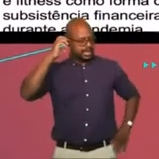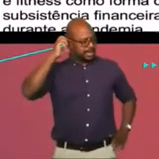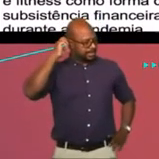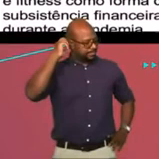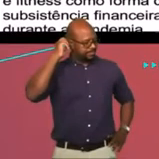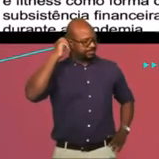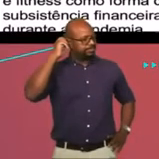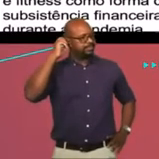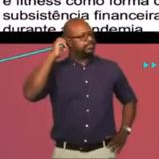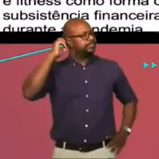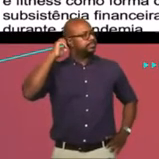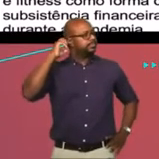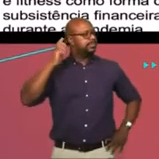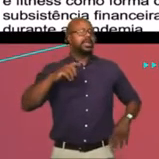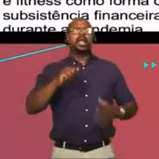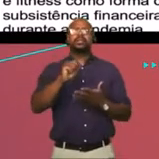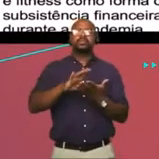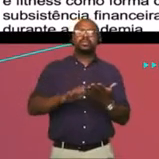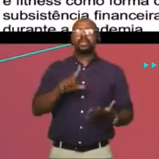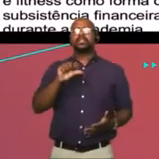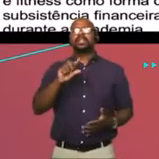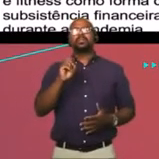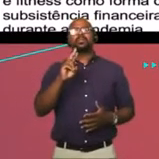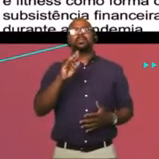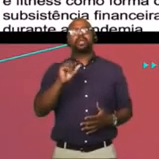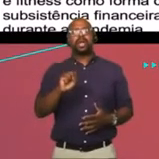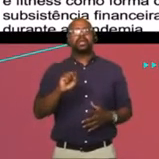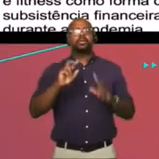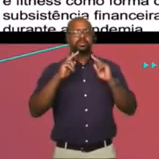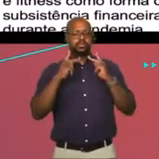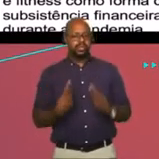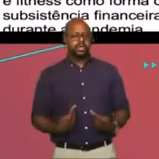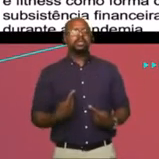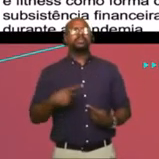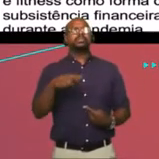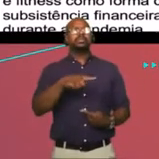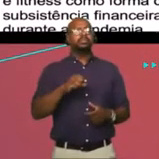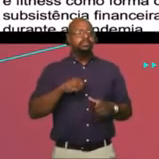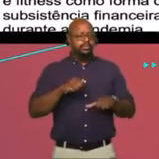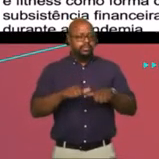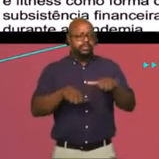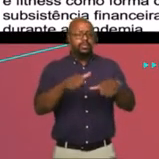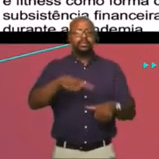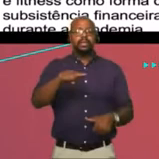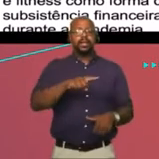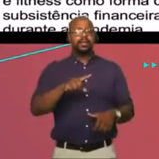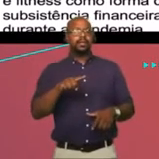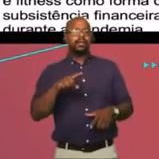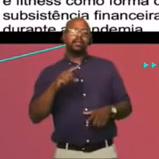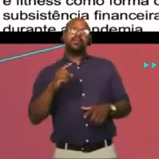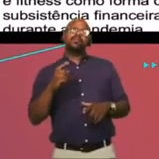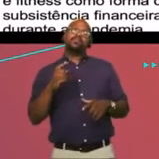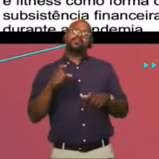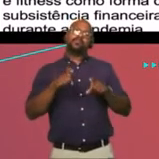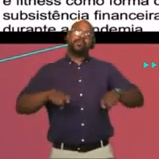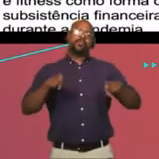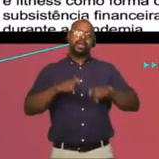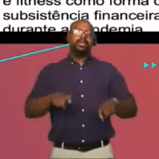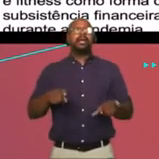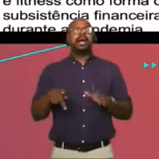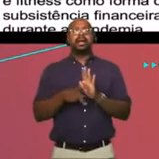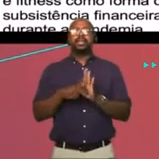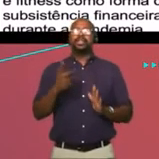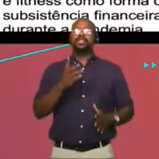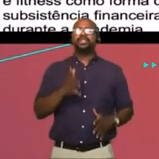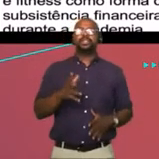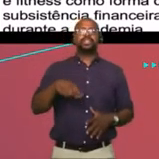atividades laborais humanas vão estar sendo modificadas pela informática eu falo para meus alunos